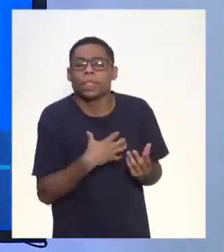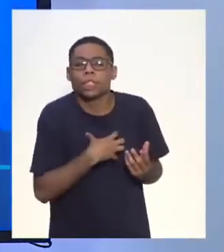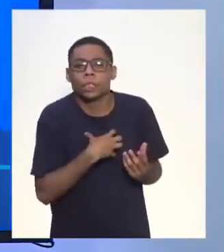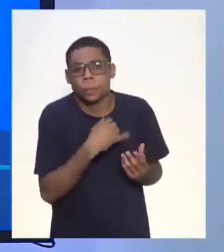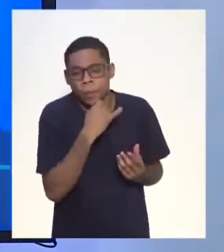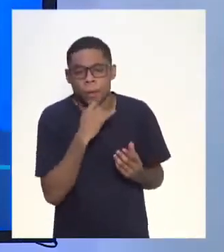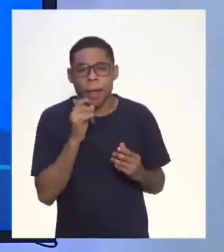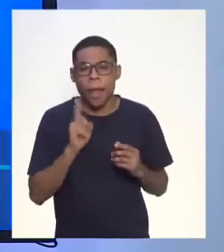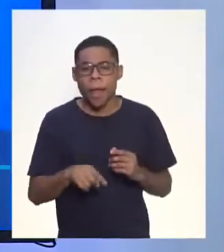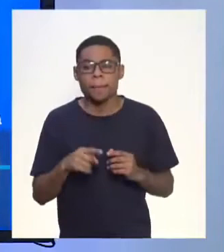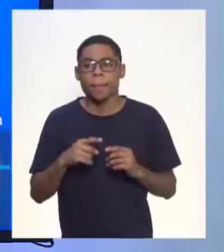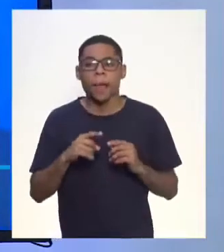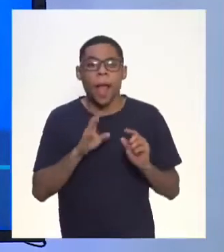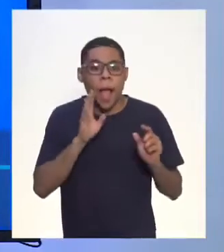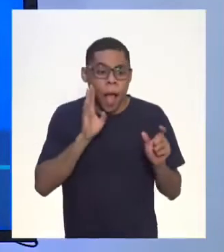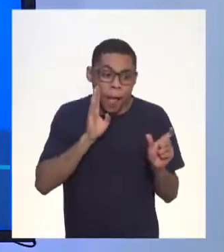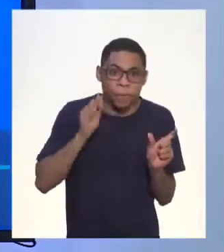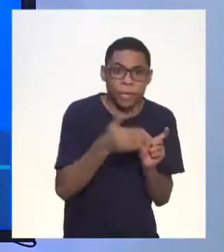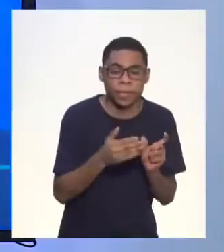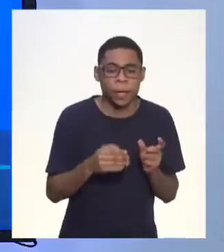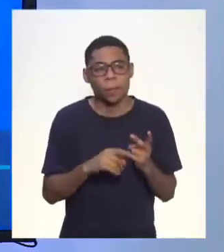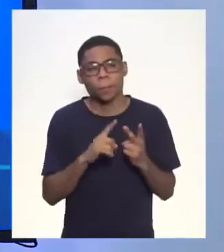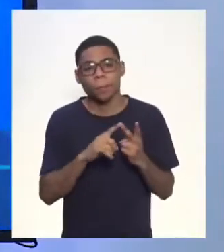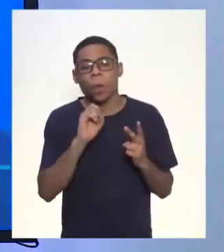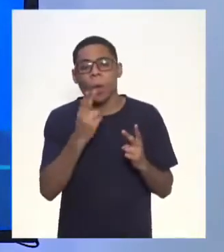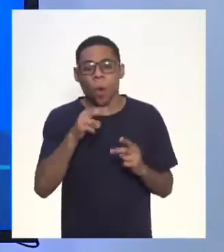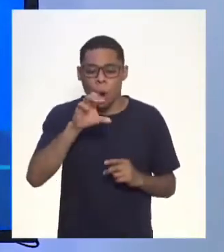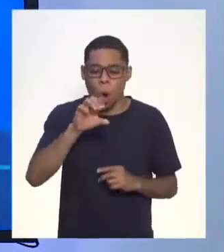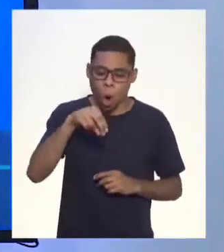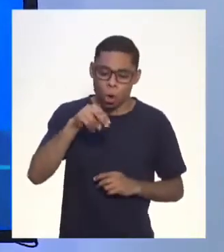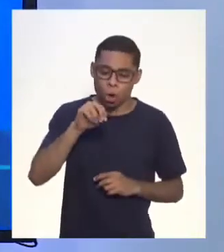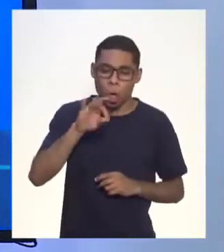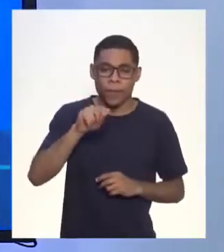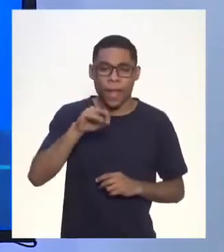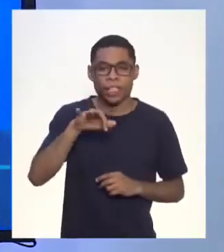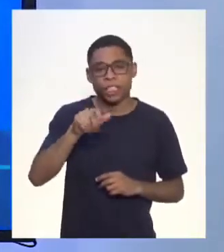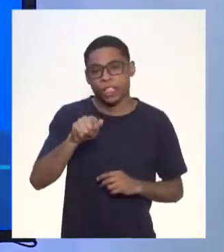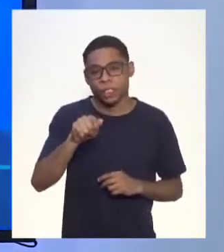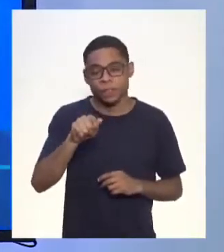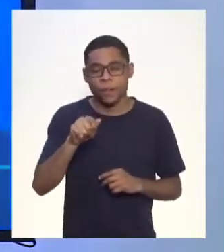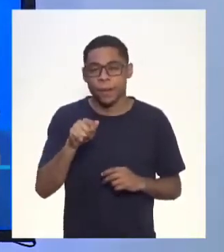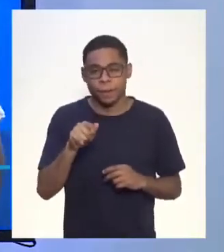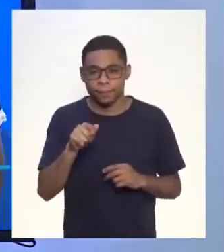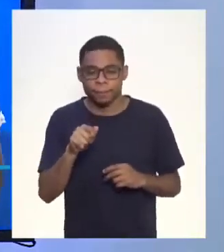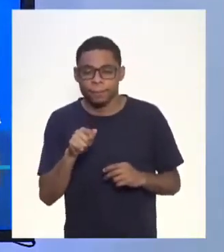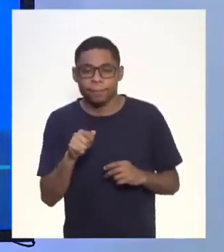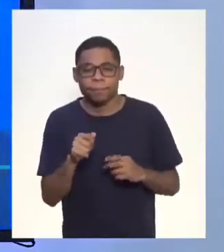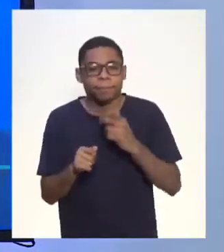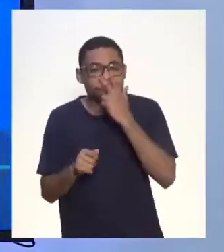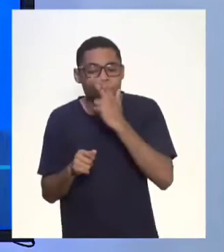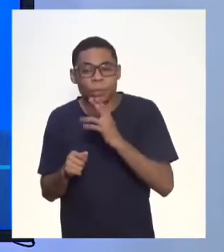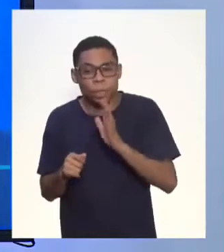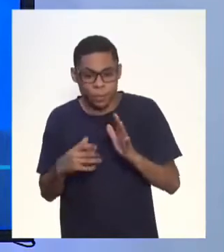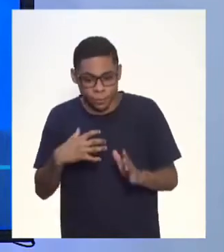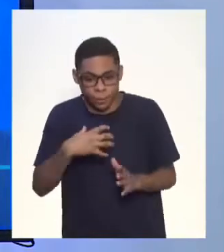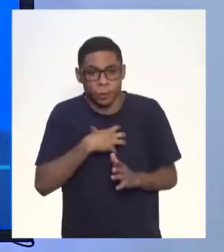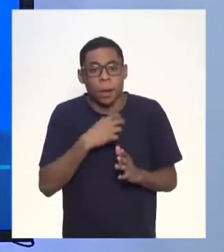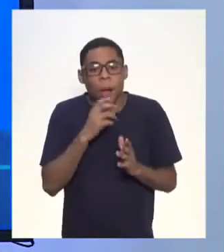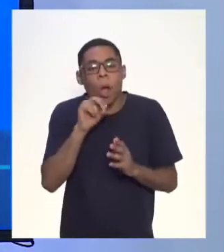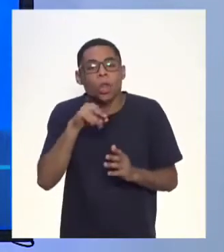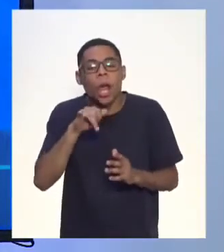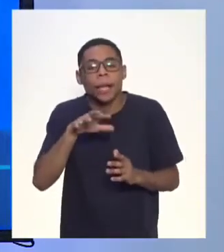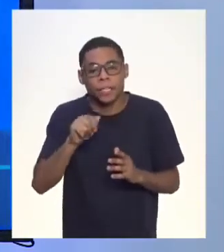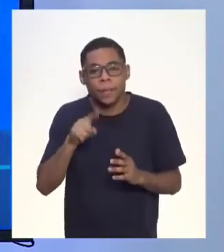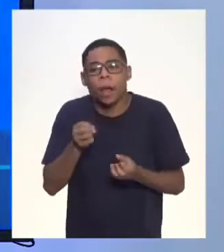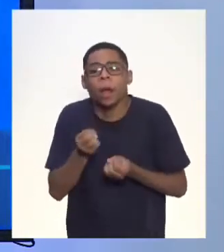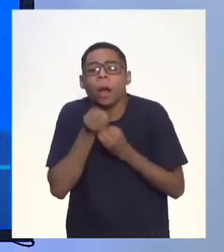linguagem referencial, uma linguagem conotativa, uma linguagem que já não está no sentido